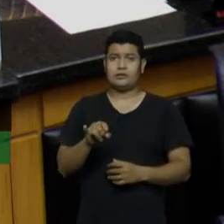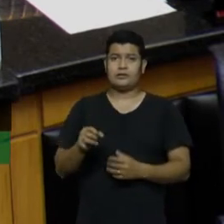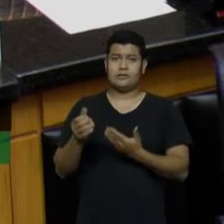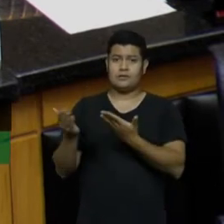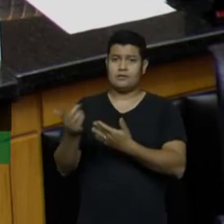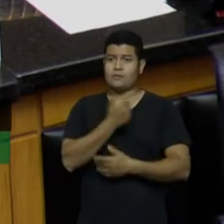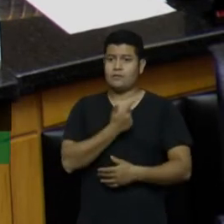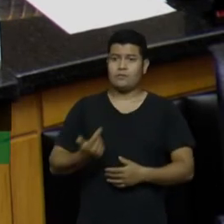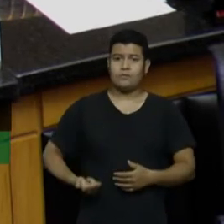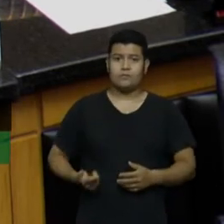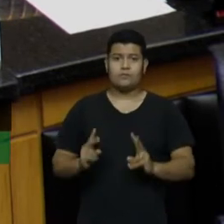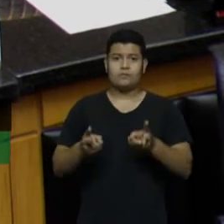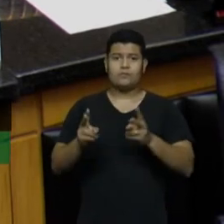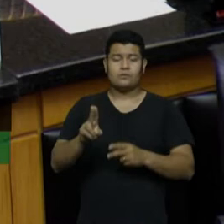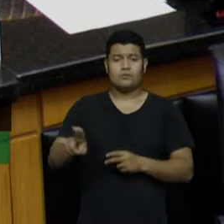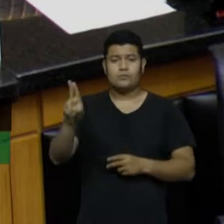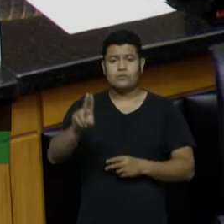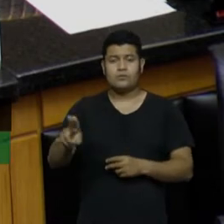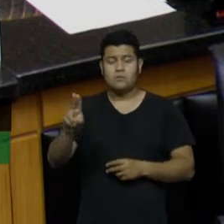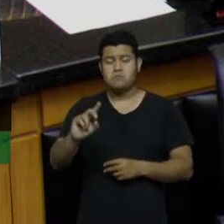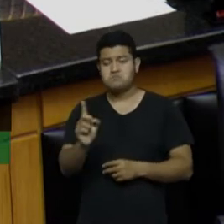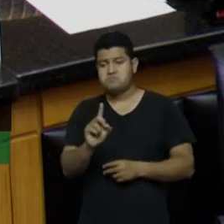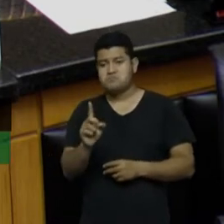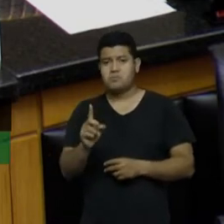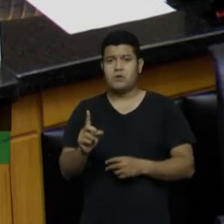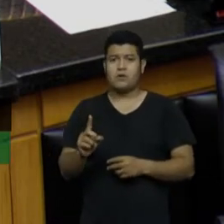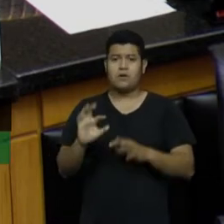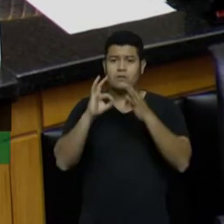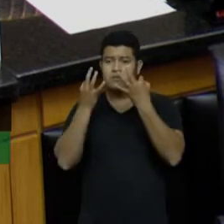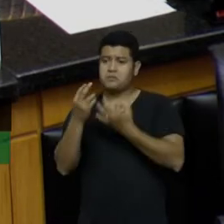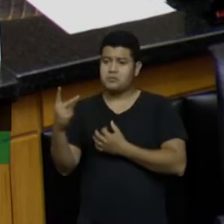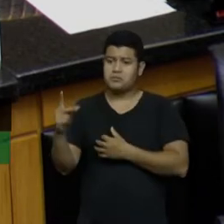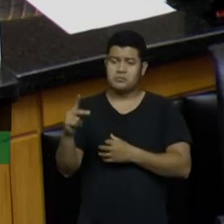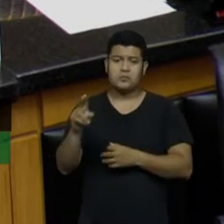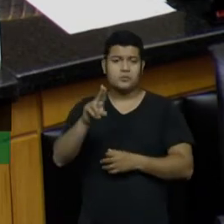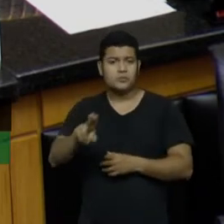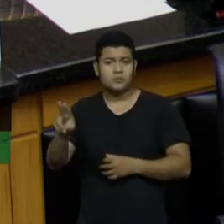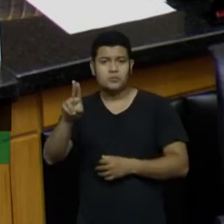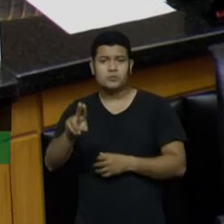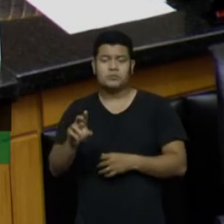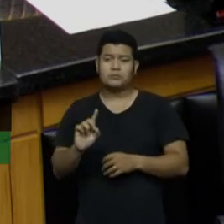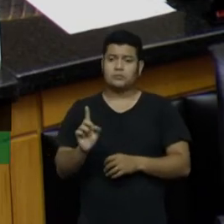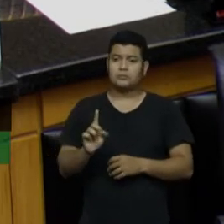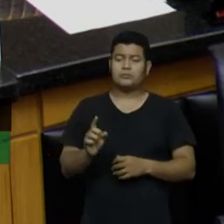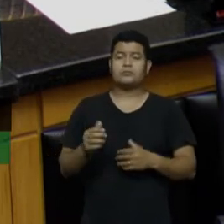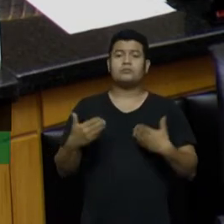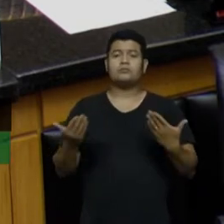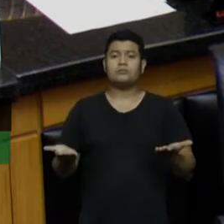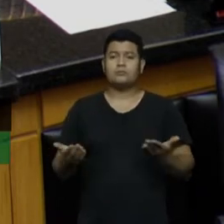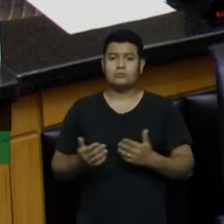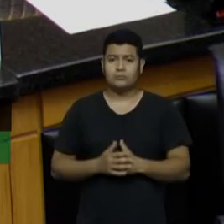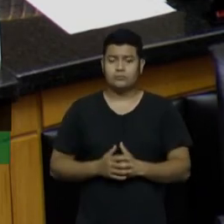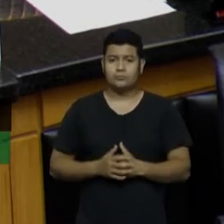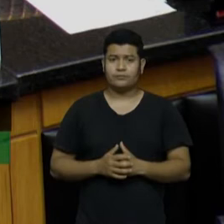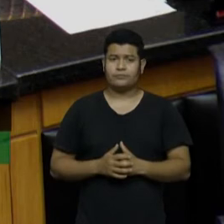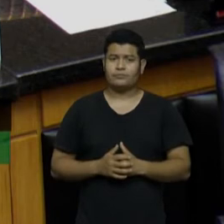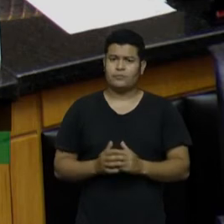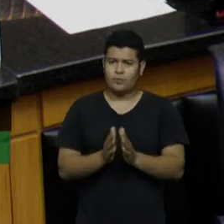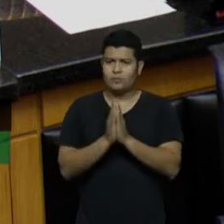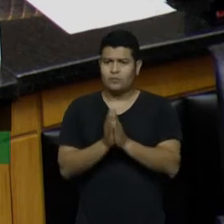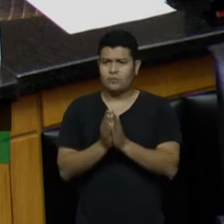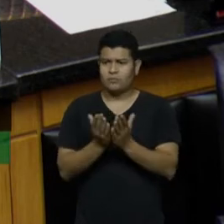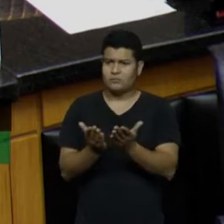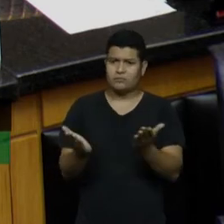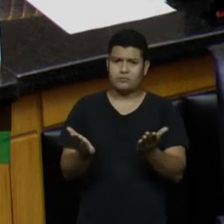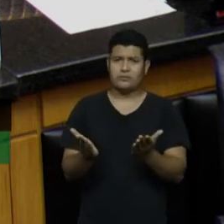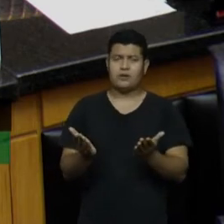continua usando, não está usando, familiares podem usar, familiares não podem usar. senhores, não vamos